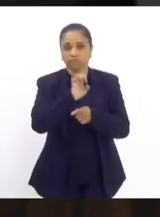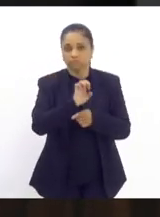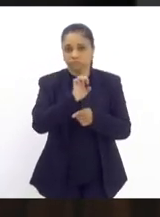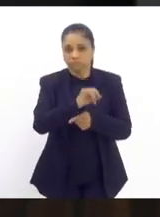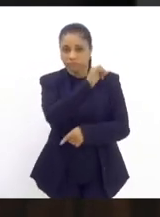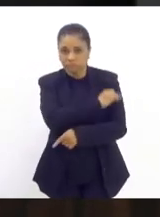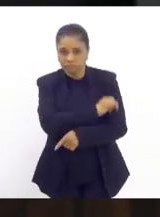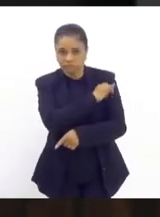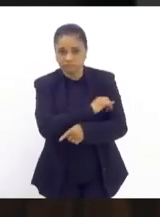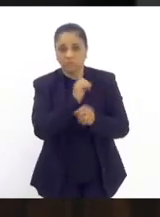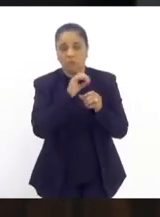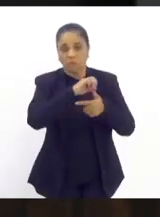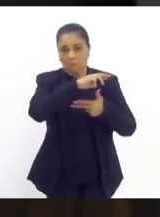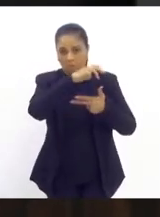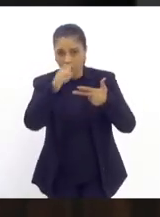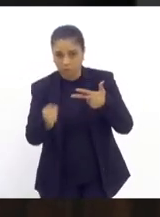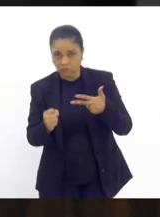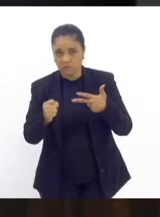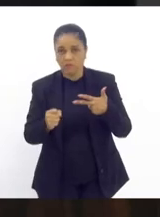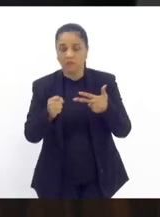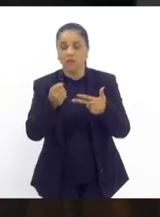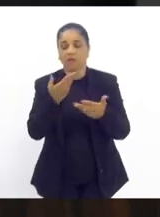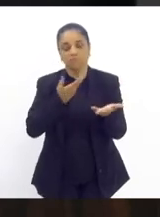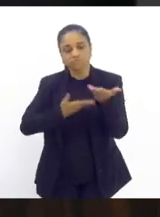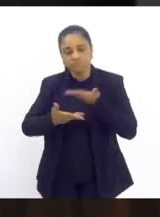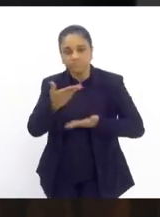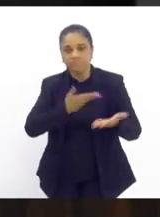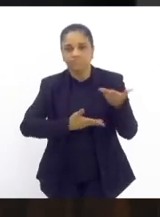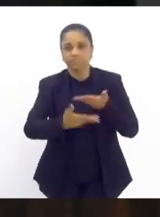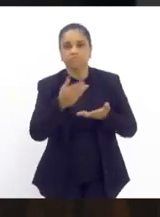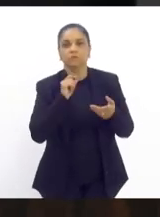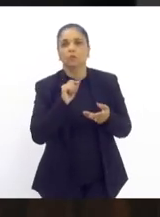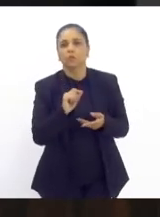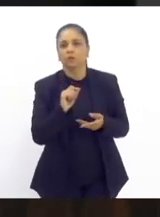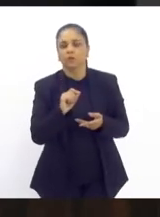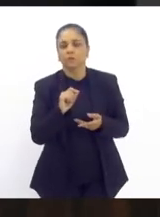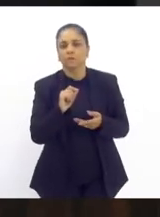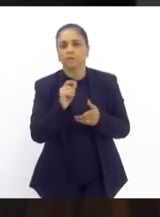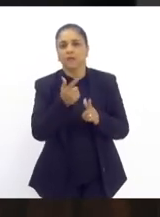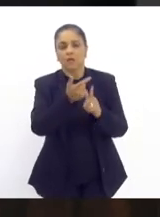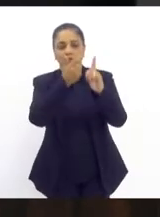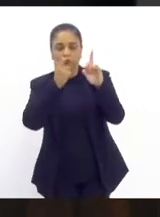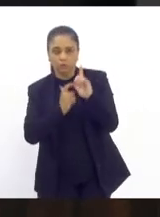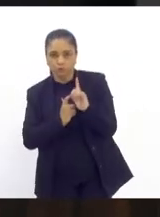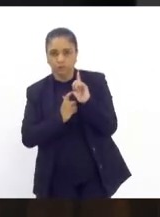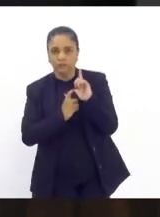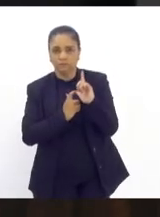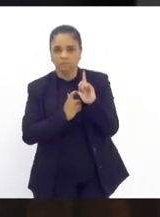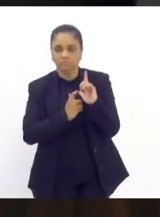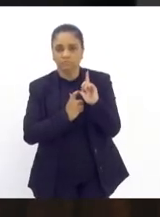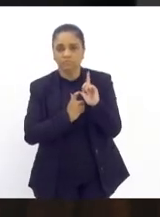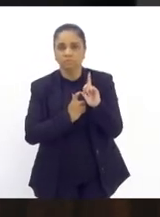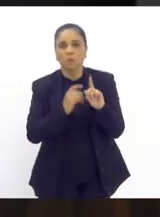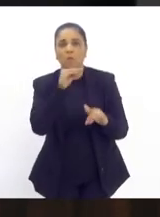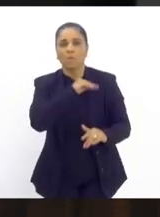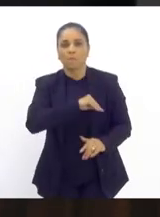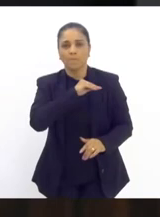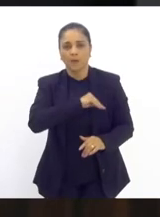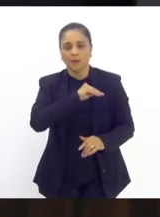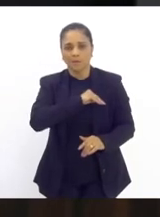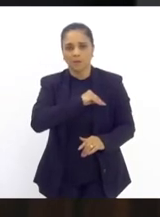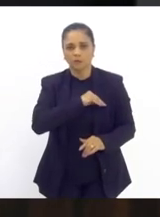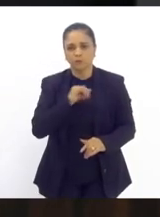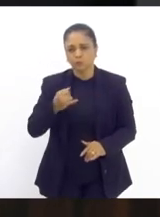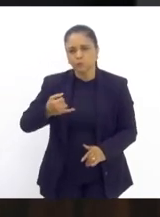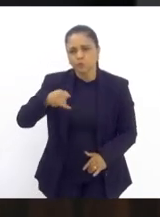Janeiro a negociar a suspensão do pagamento integral dos juros